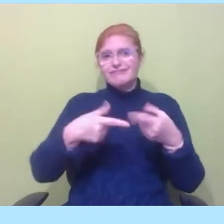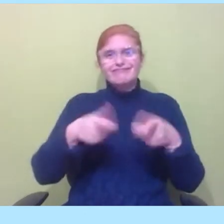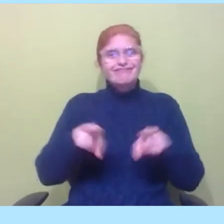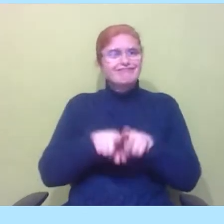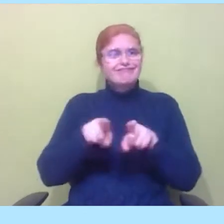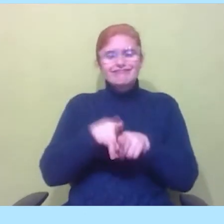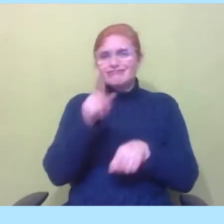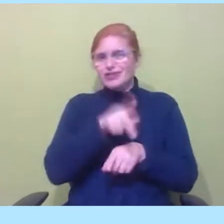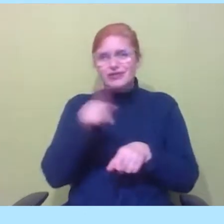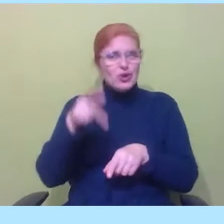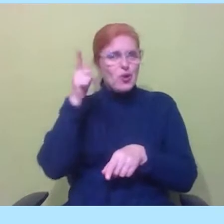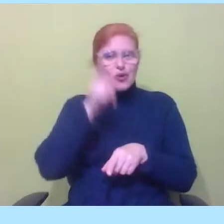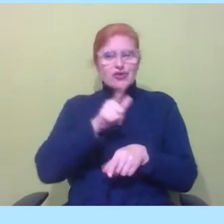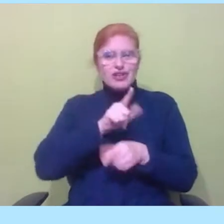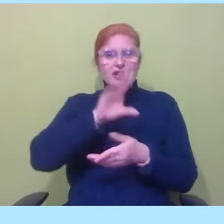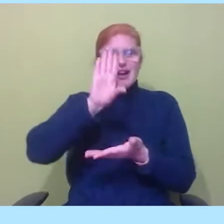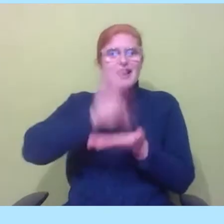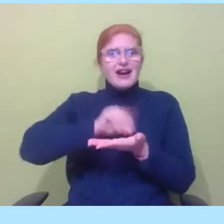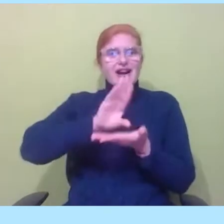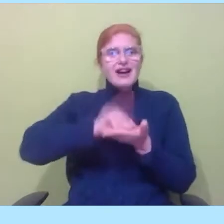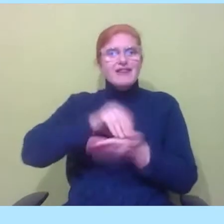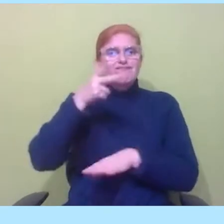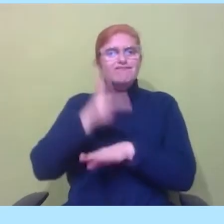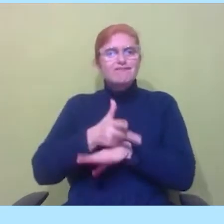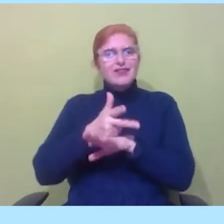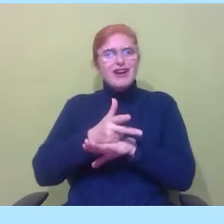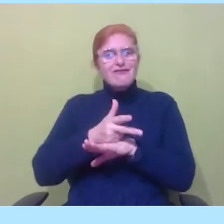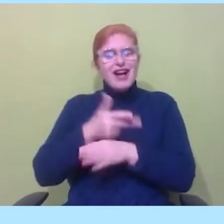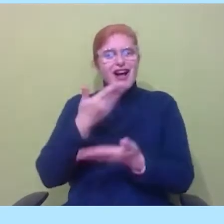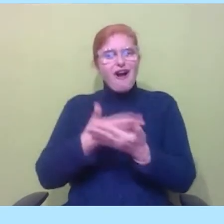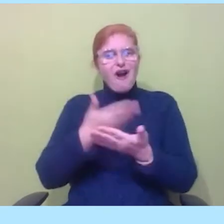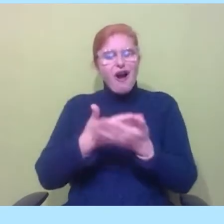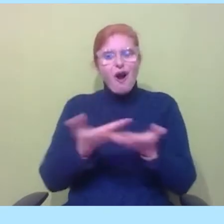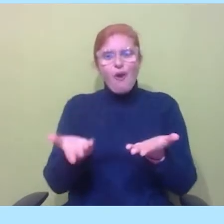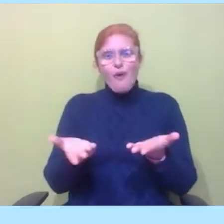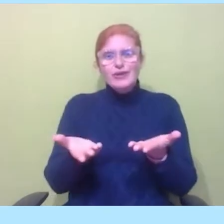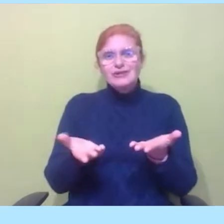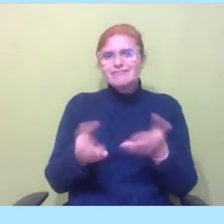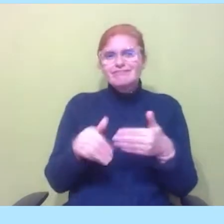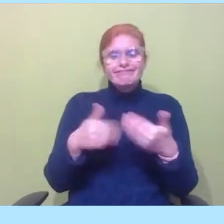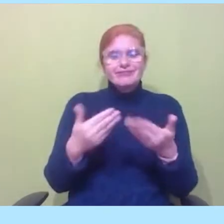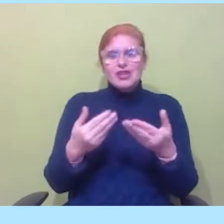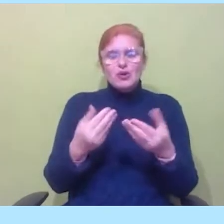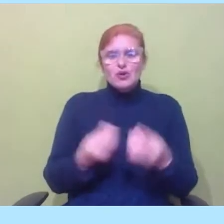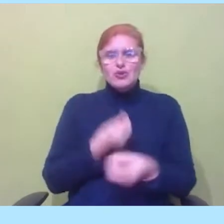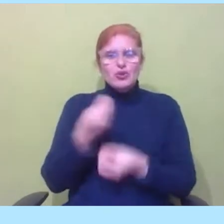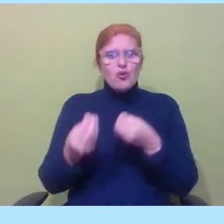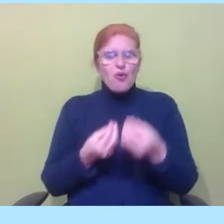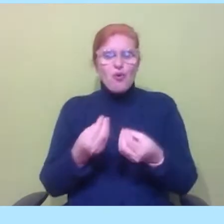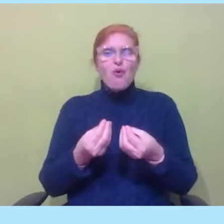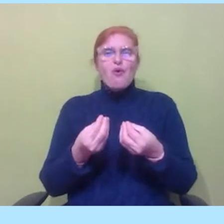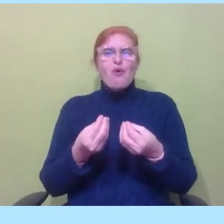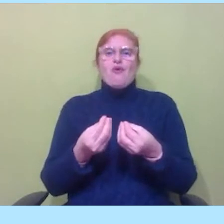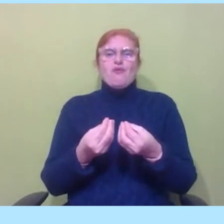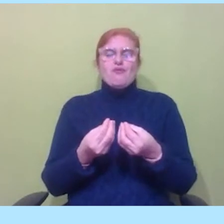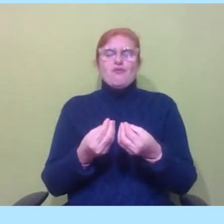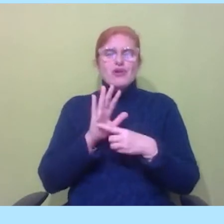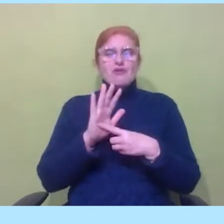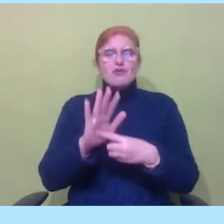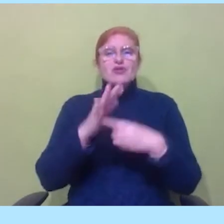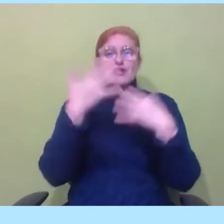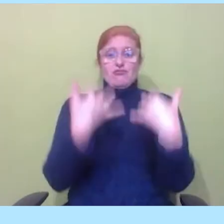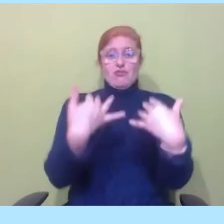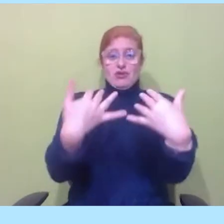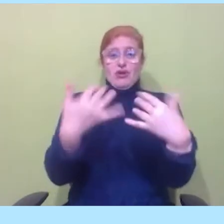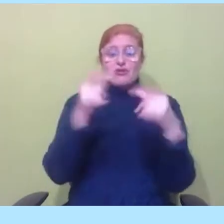Por um lado, a gente não quer, né, colocar essa exposição, né, dessas pessoas que